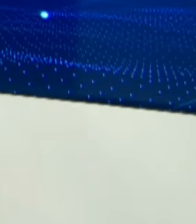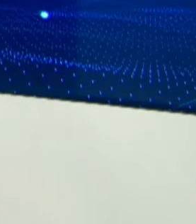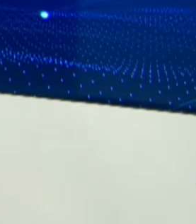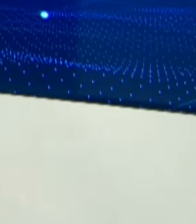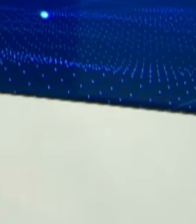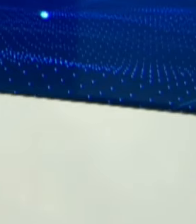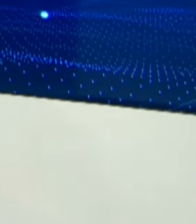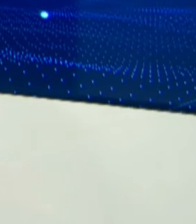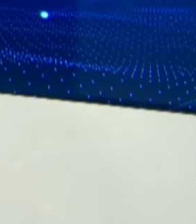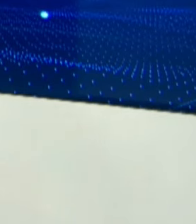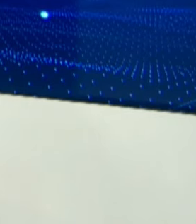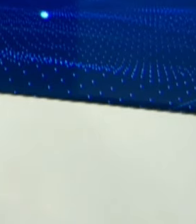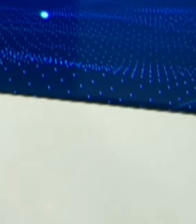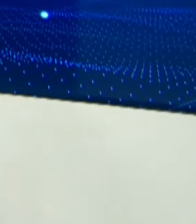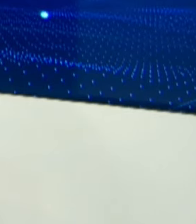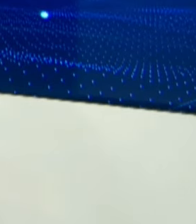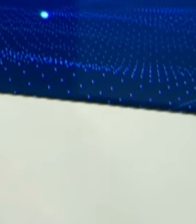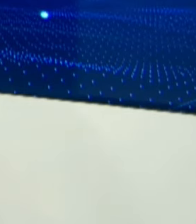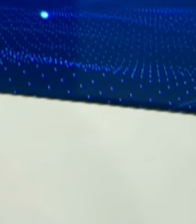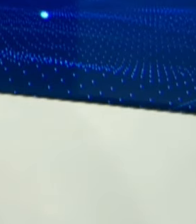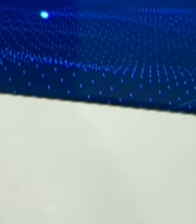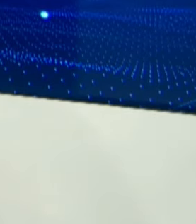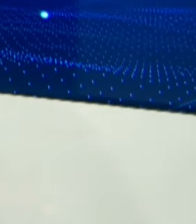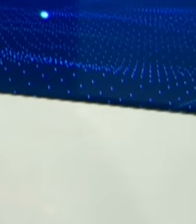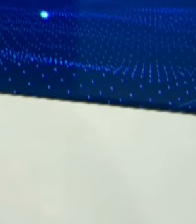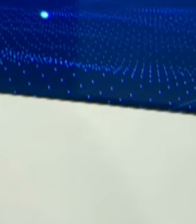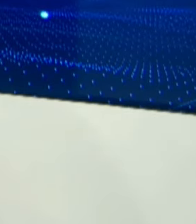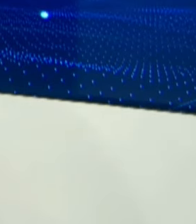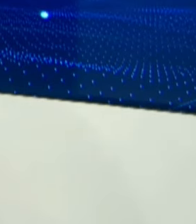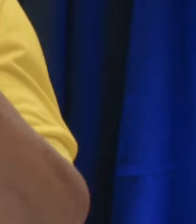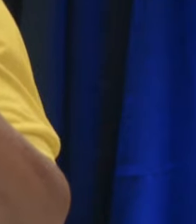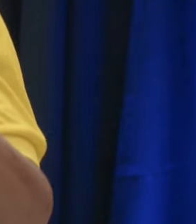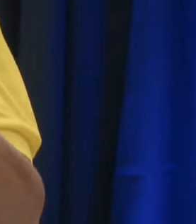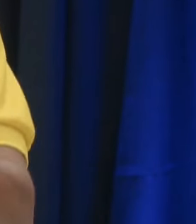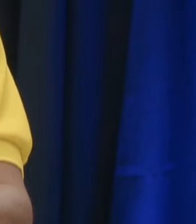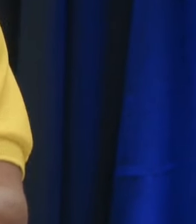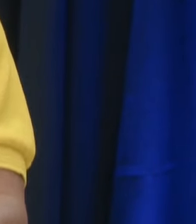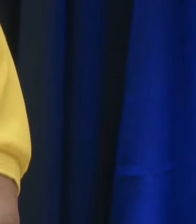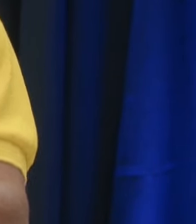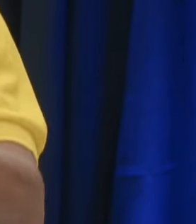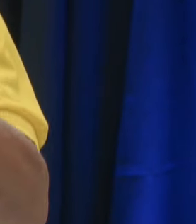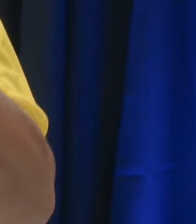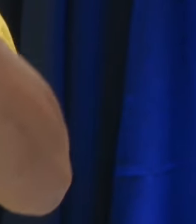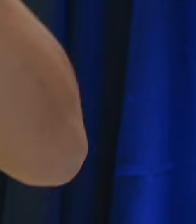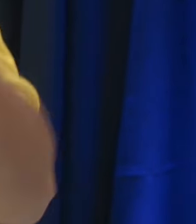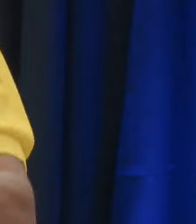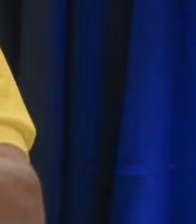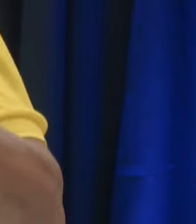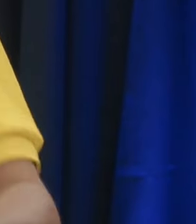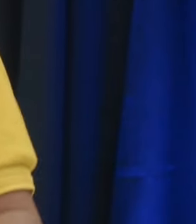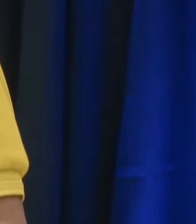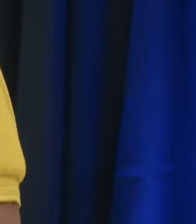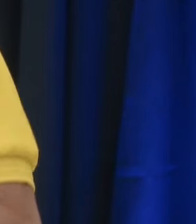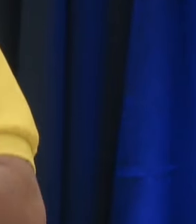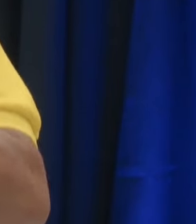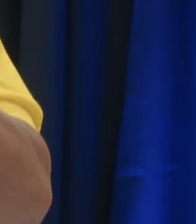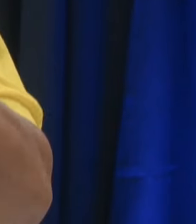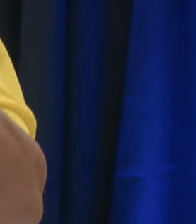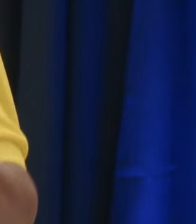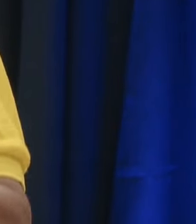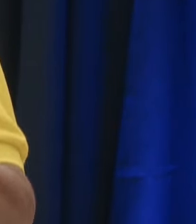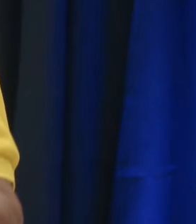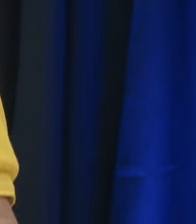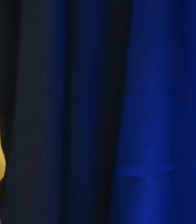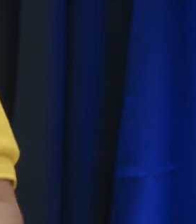Muito bem, de volta com o debate Band Eleições 2024. O que você fez com a saúde de Teresina